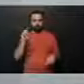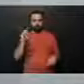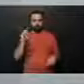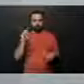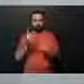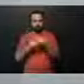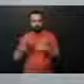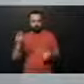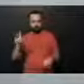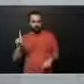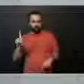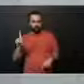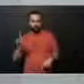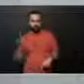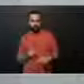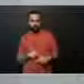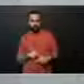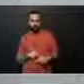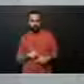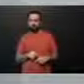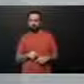1.